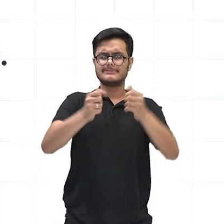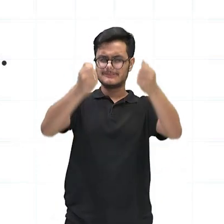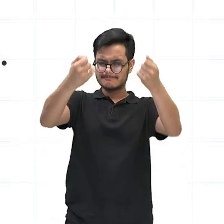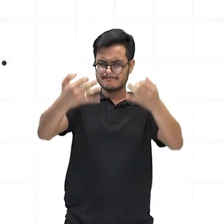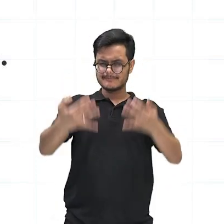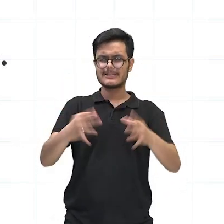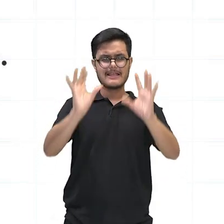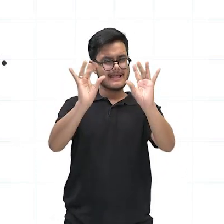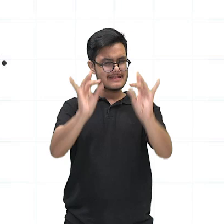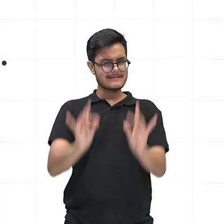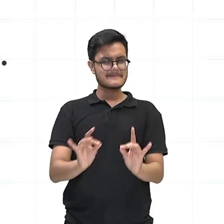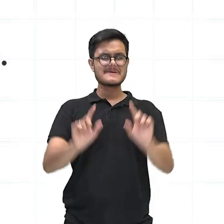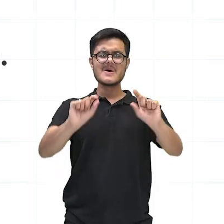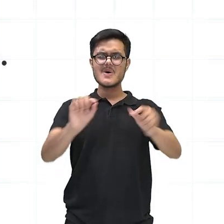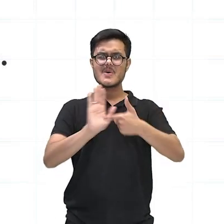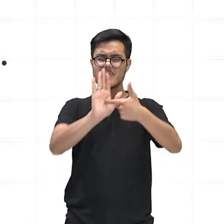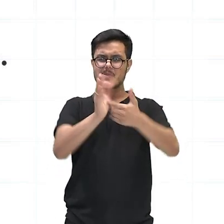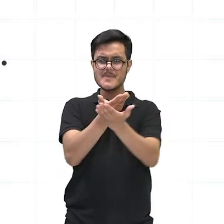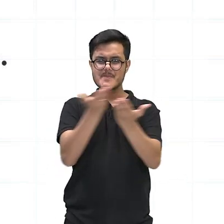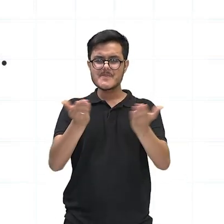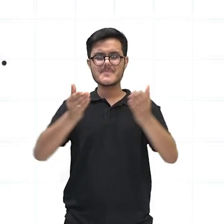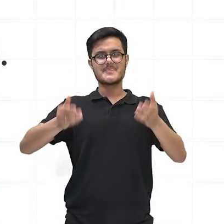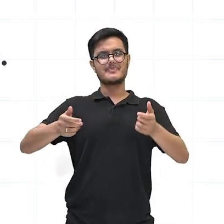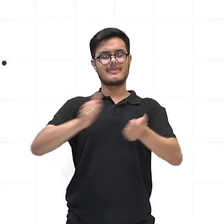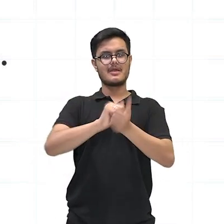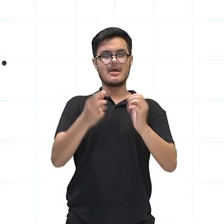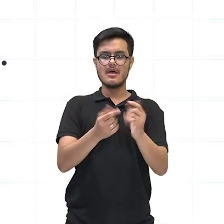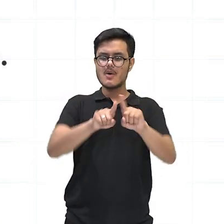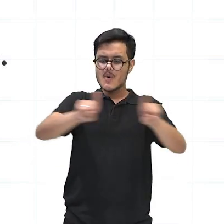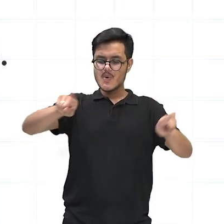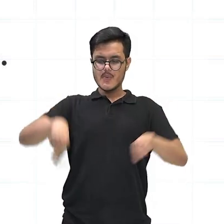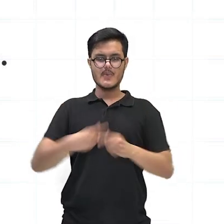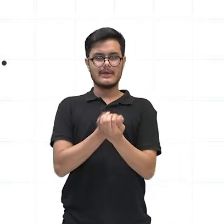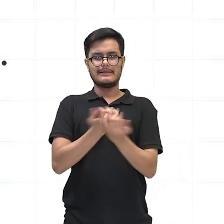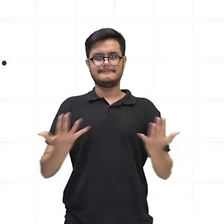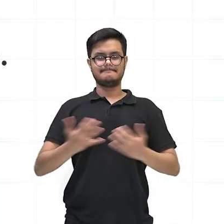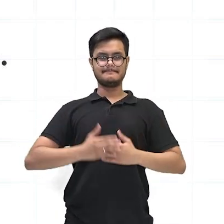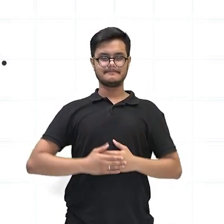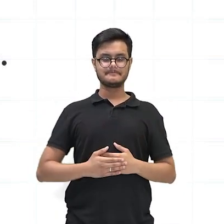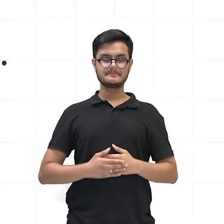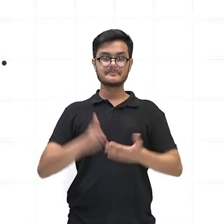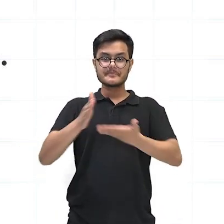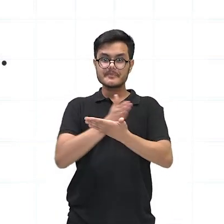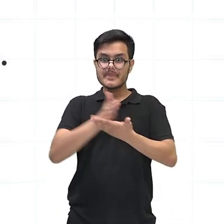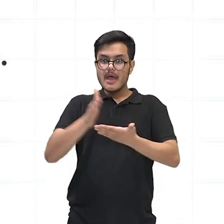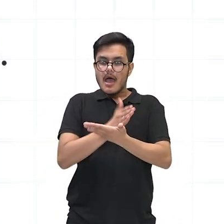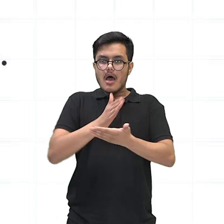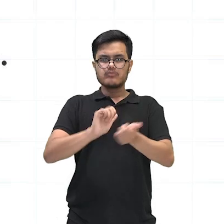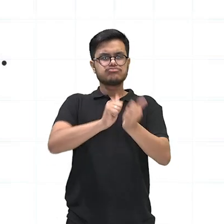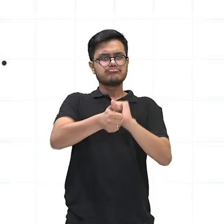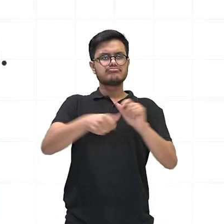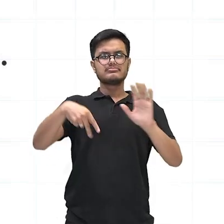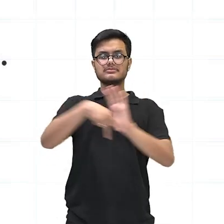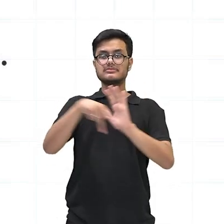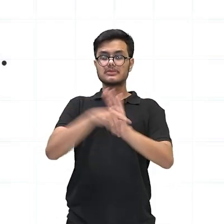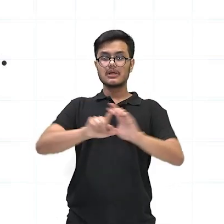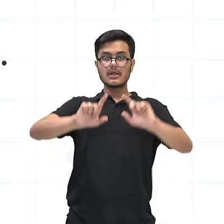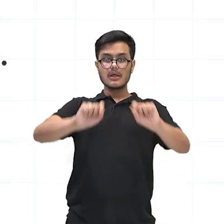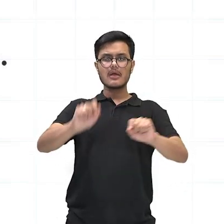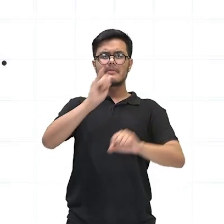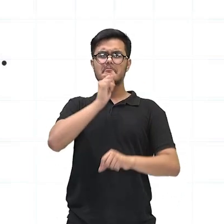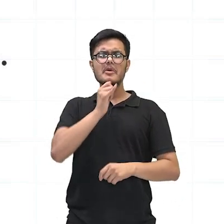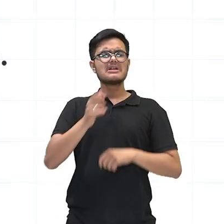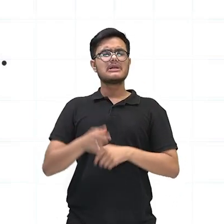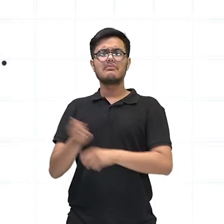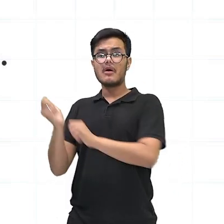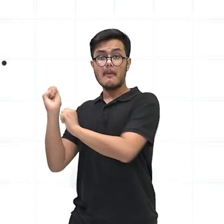que essa definição vem mostrando a respeito do campo e do taco, tá? E alguns exemplos desses esportes são